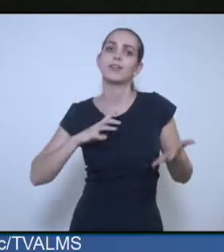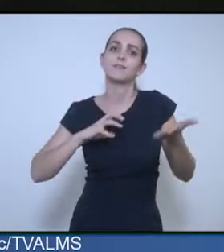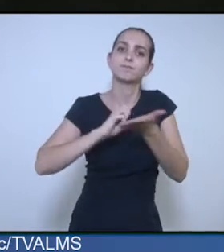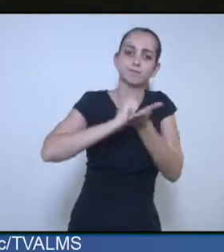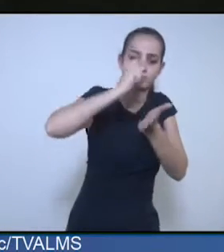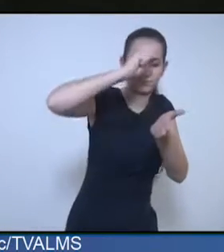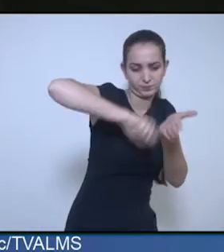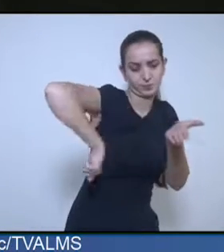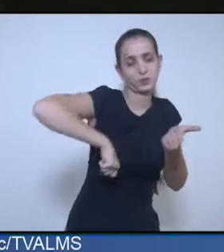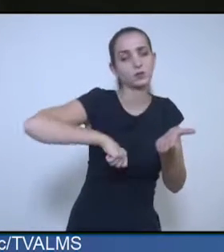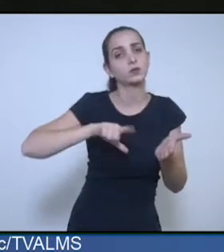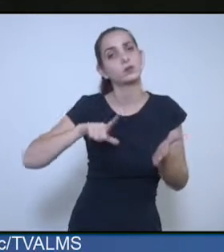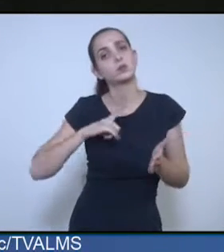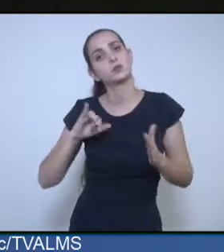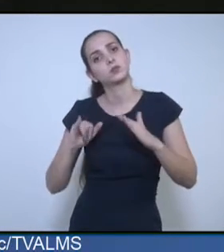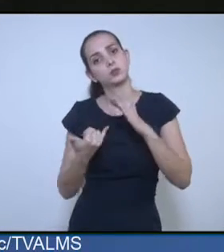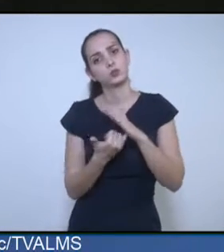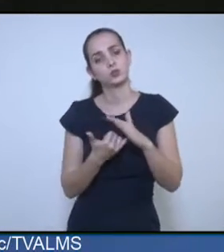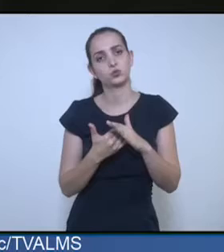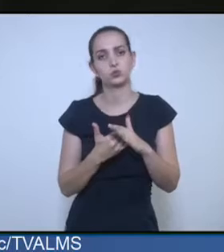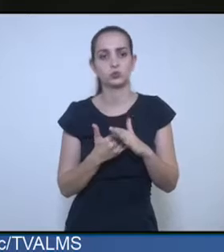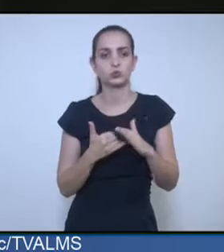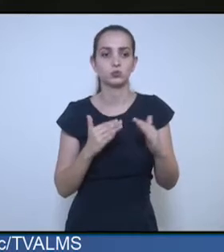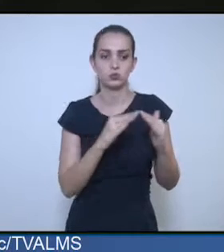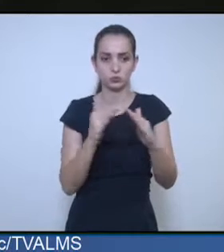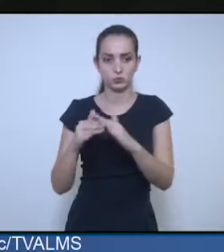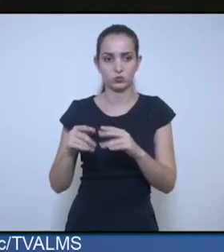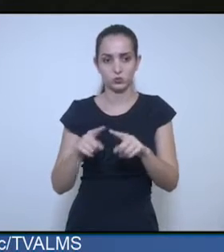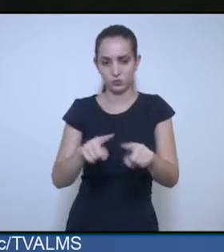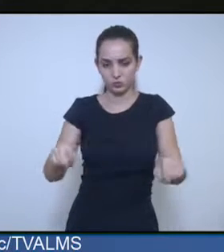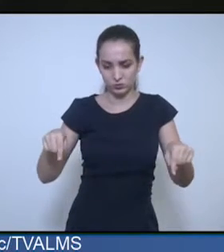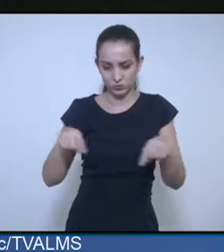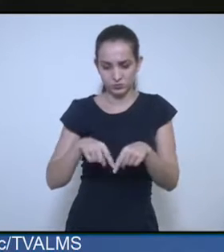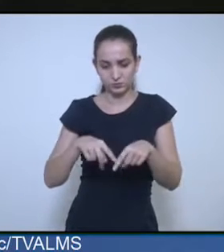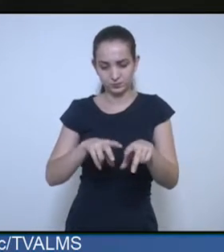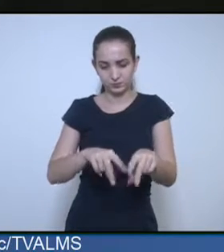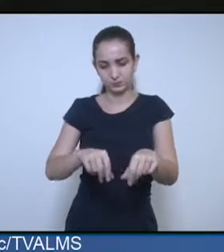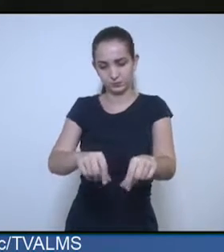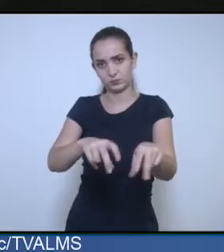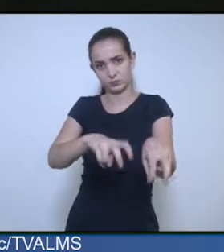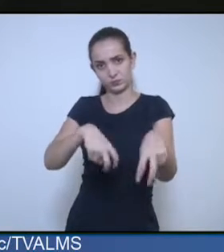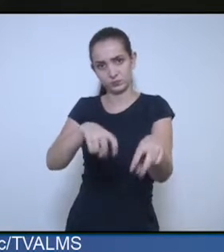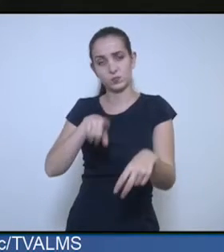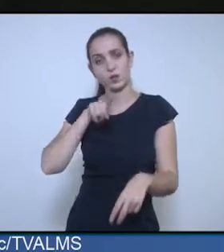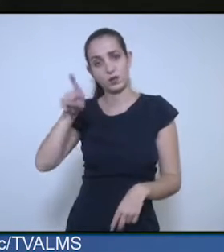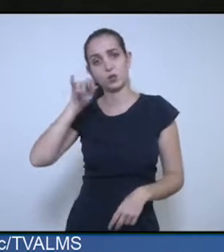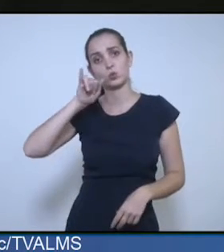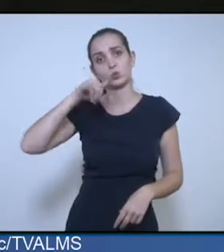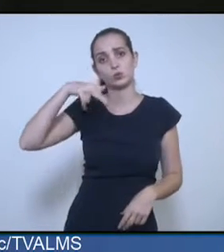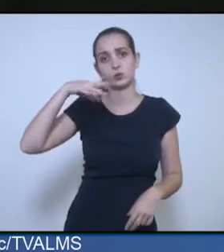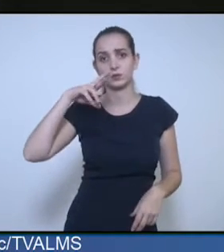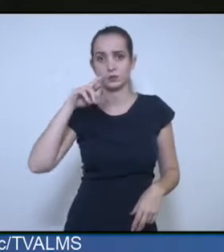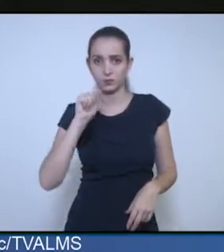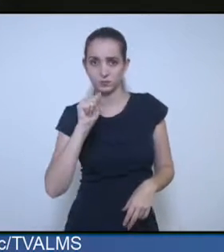Instituto de Colonização e Reforma Agrária, ou seja, no INCRA. Mas, nobres